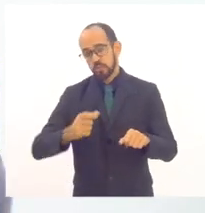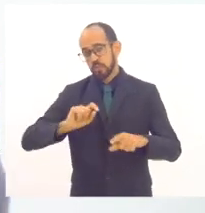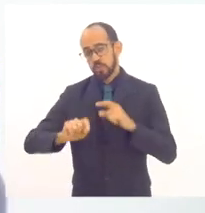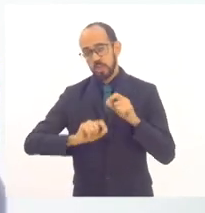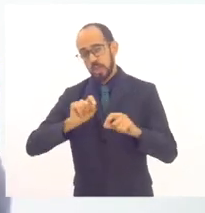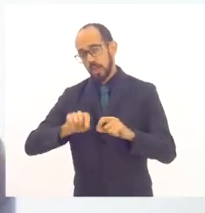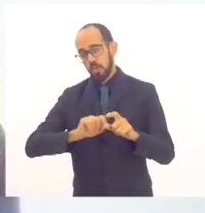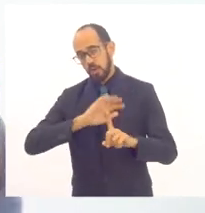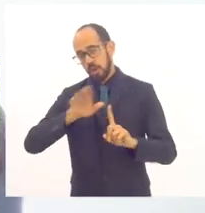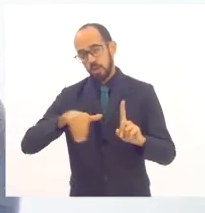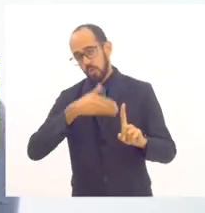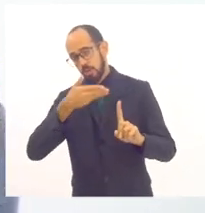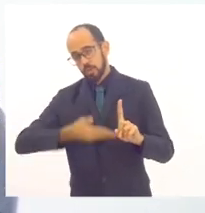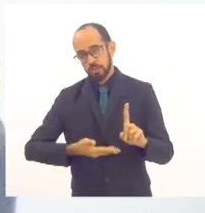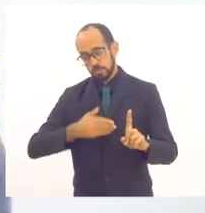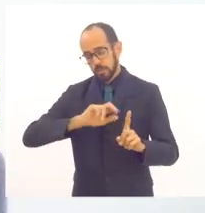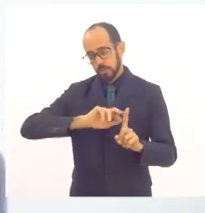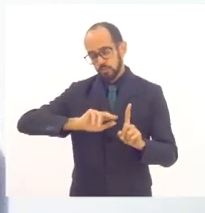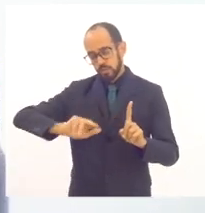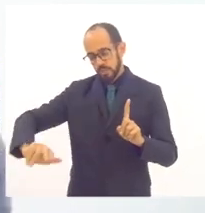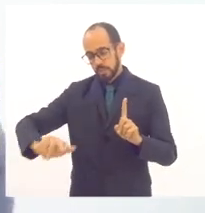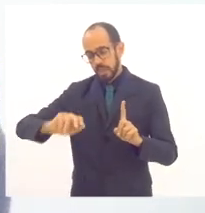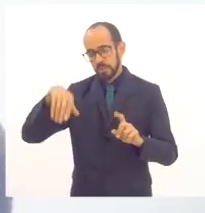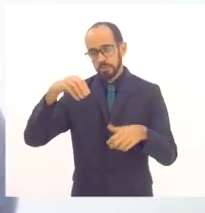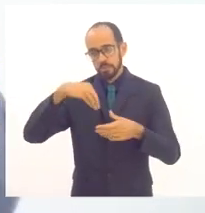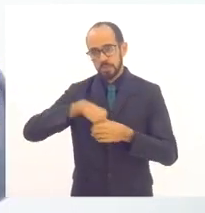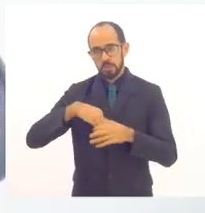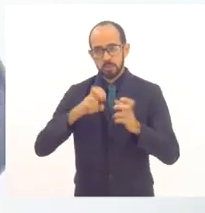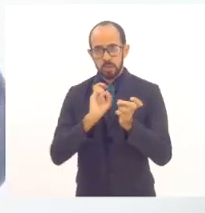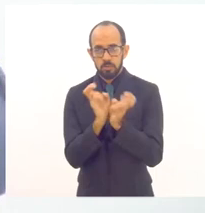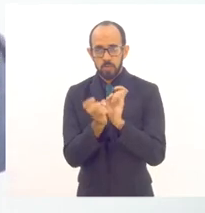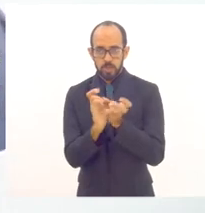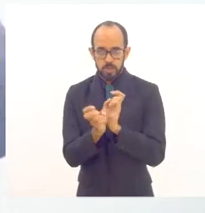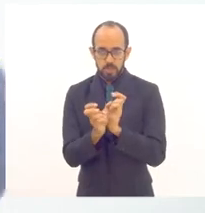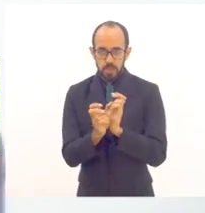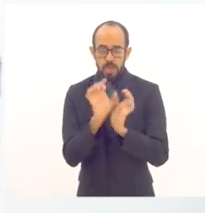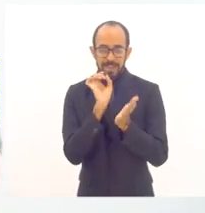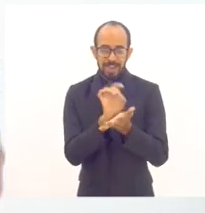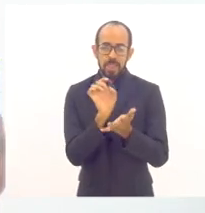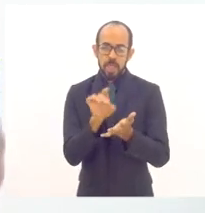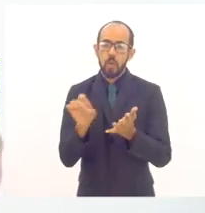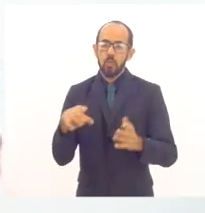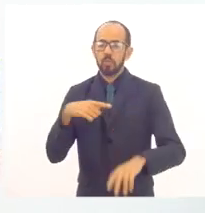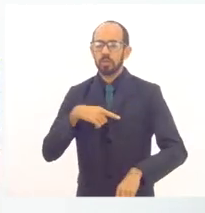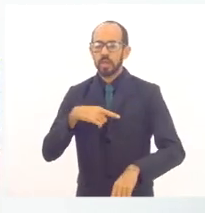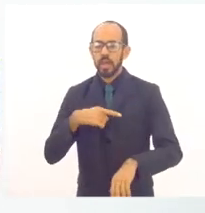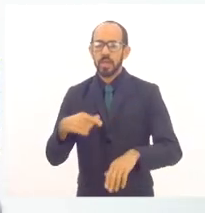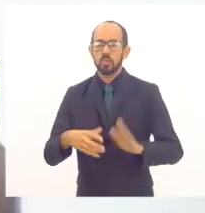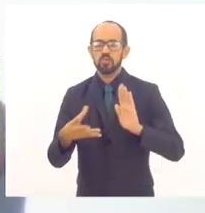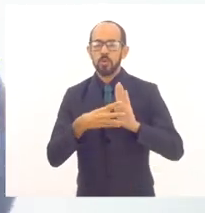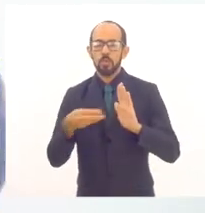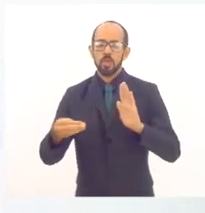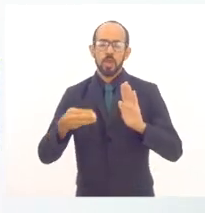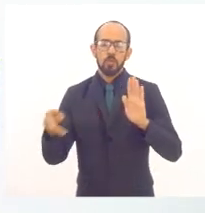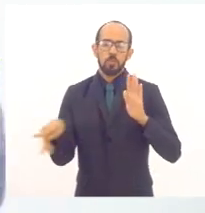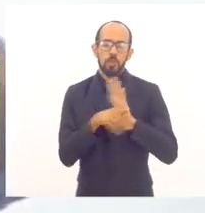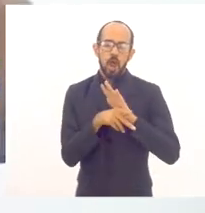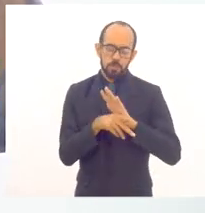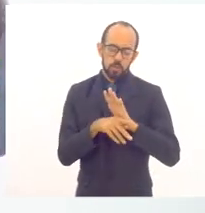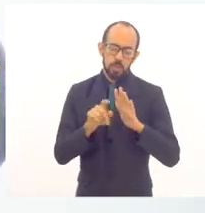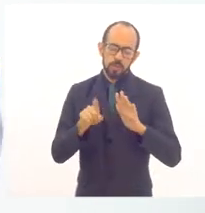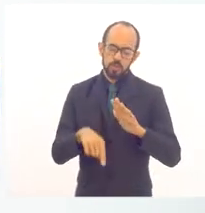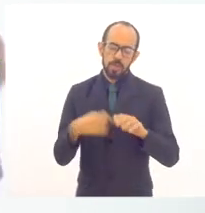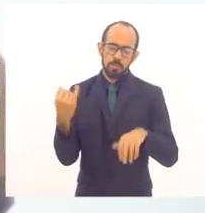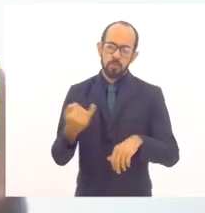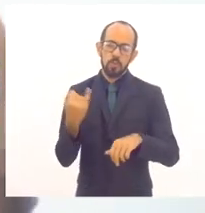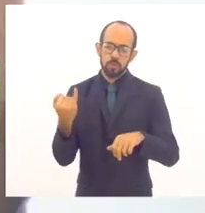o reconhecimento da diversidade da capoeira. Cada um tem o seu fazer capoeirístico, né? Então, essa diversidade ela é importante,